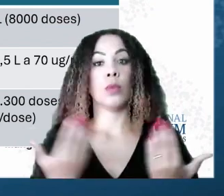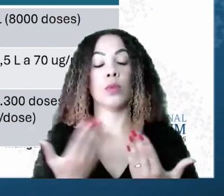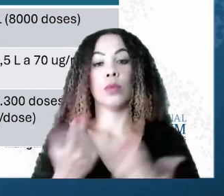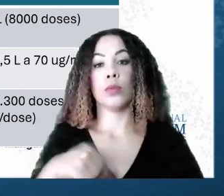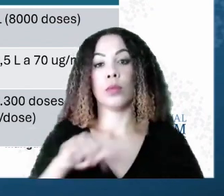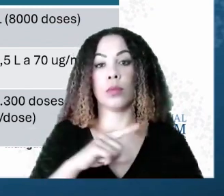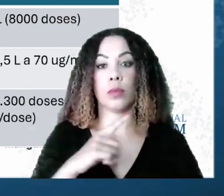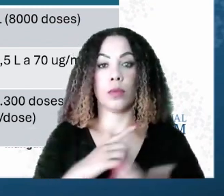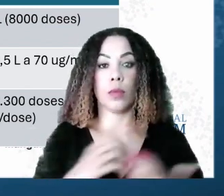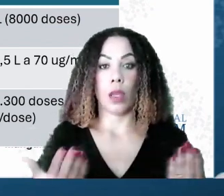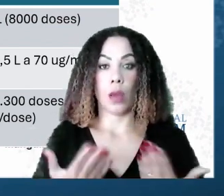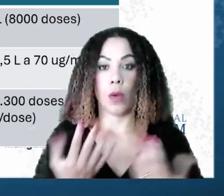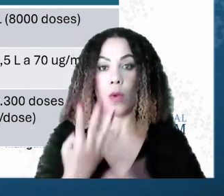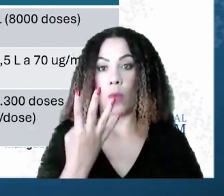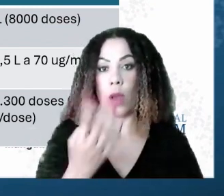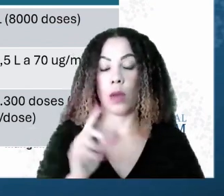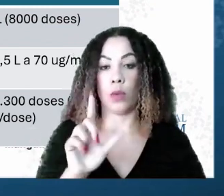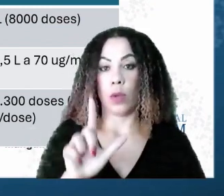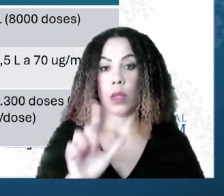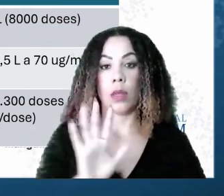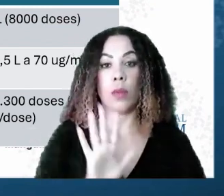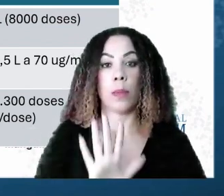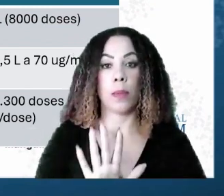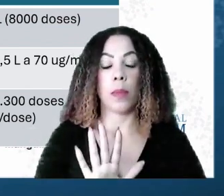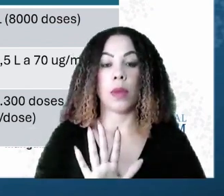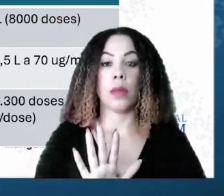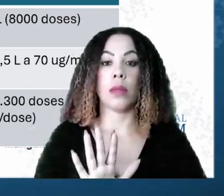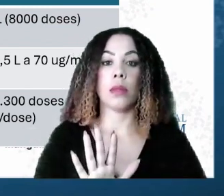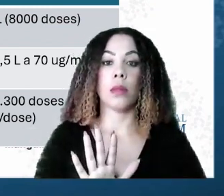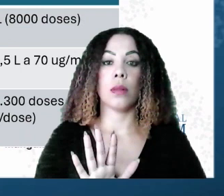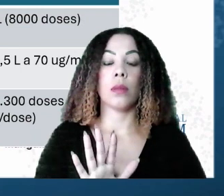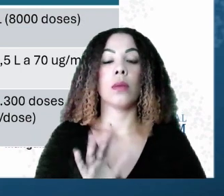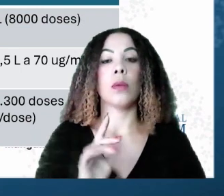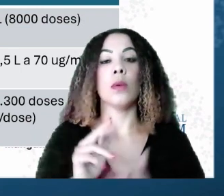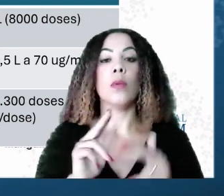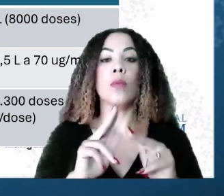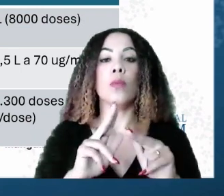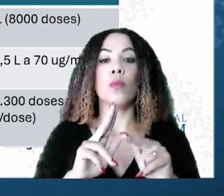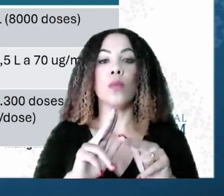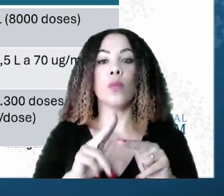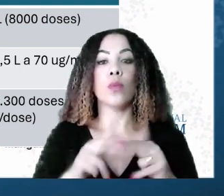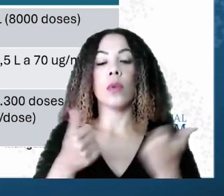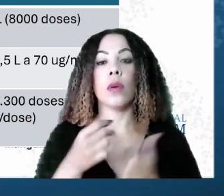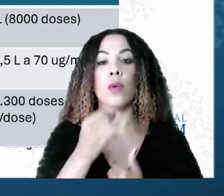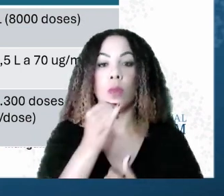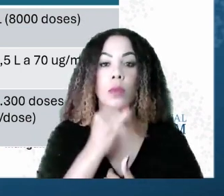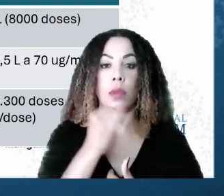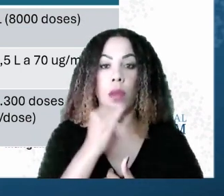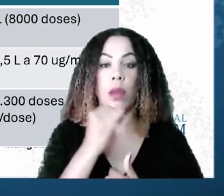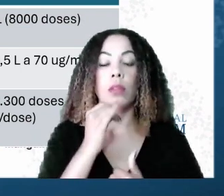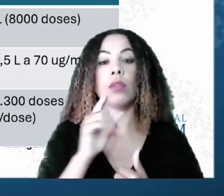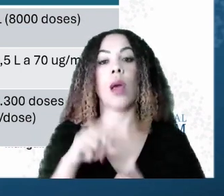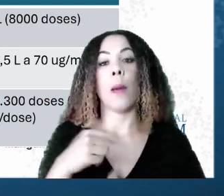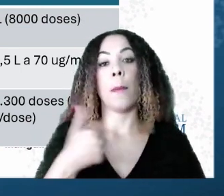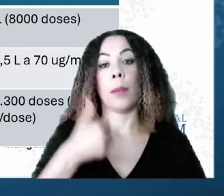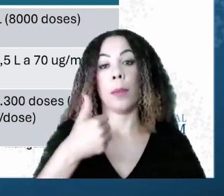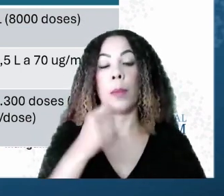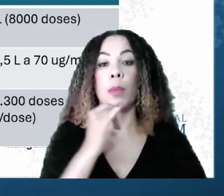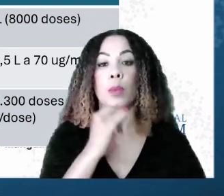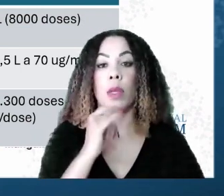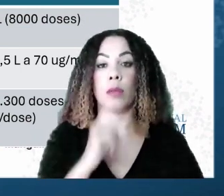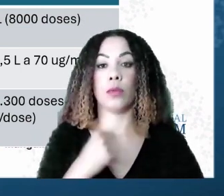4 litros, mas, por uma questão de teste mesmo, foi o primeiro teste que nós fizemos, então,